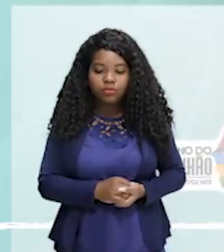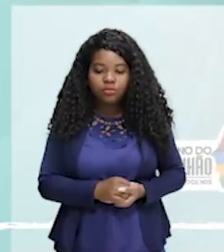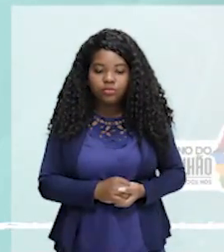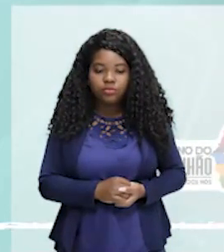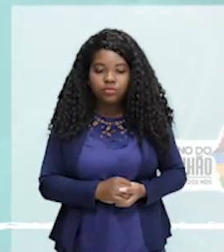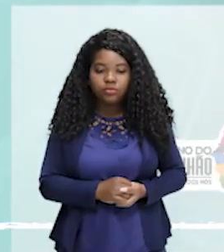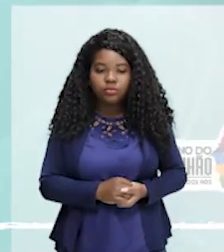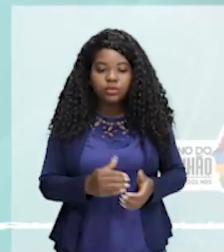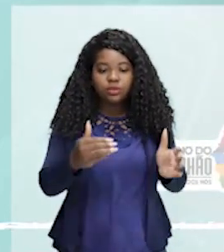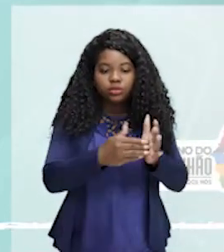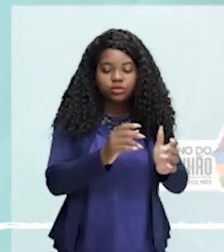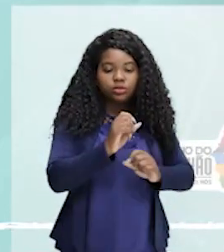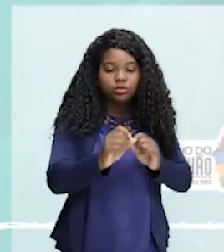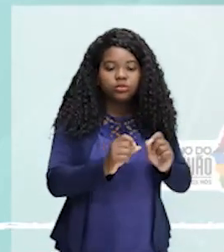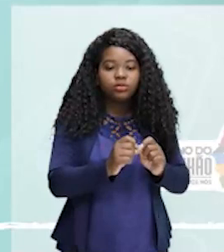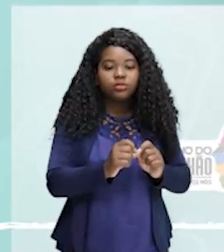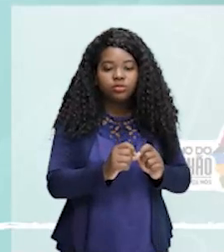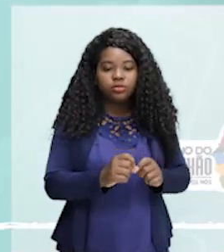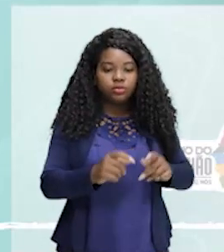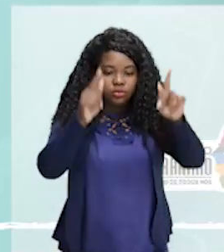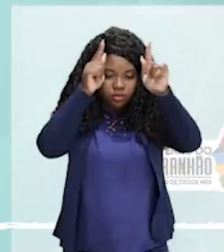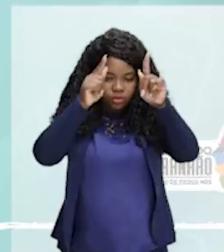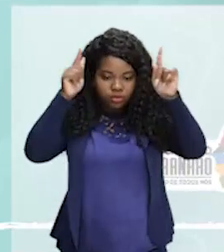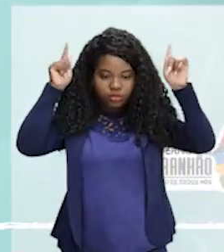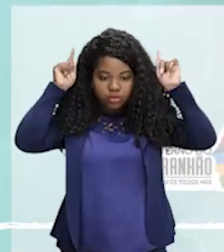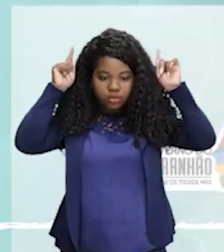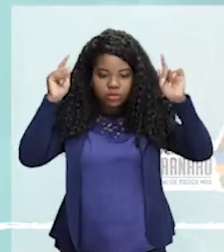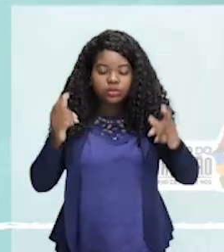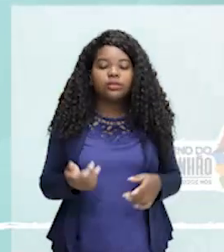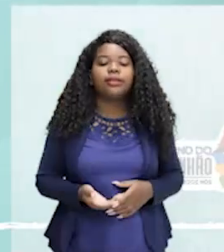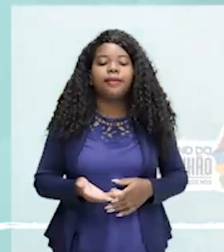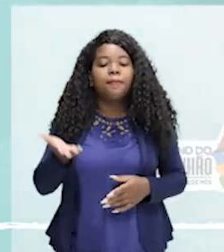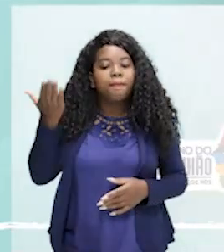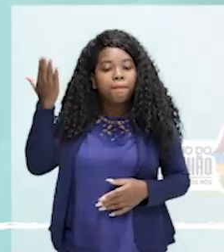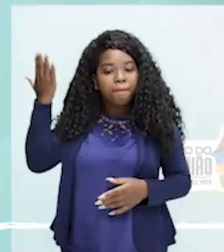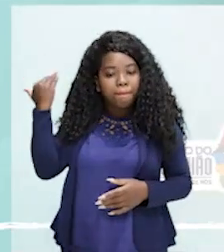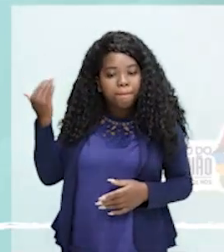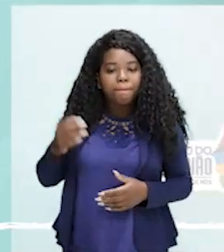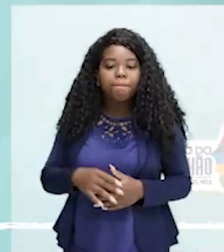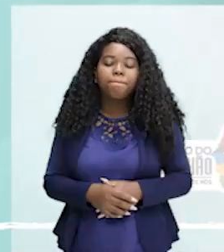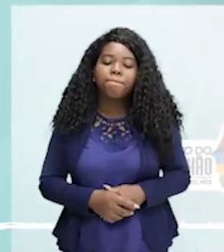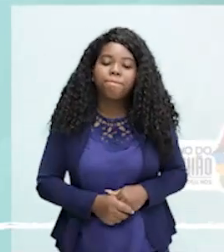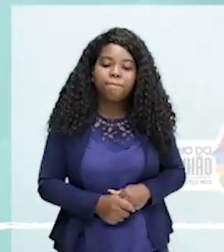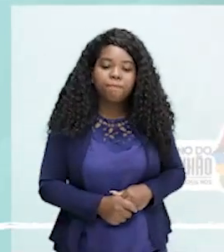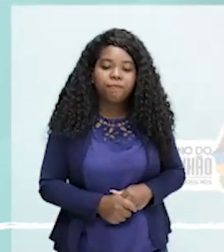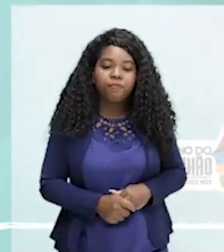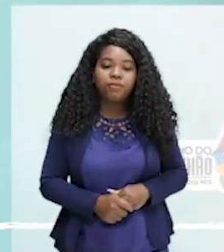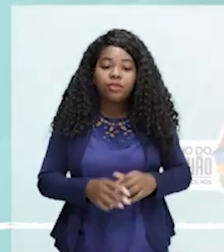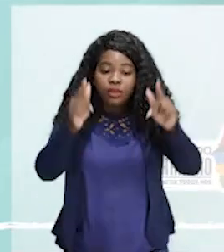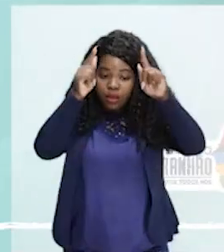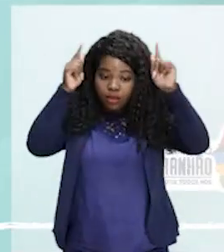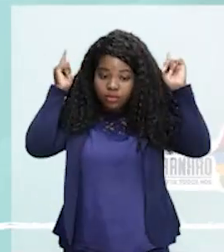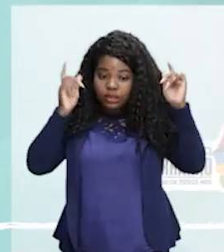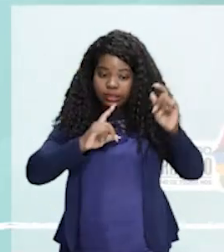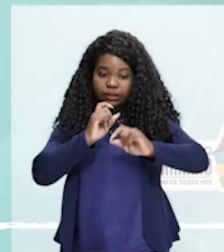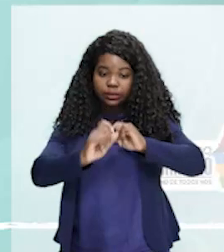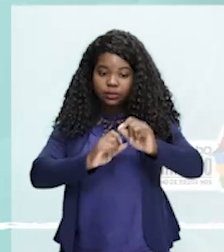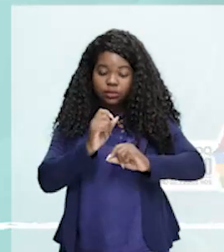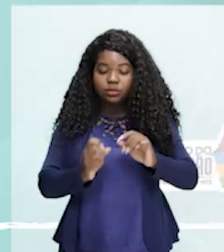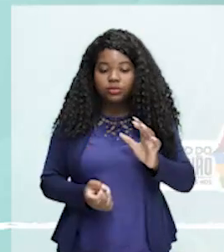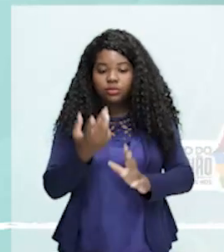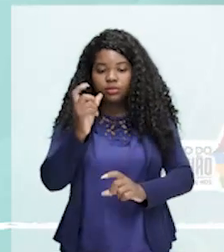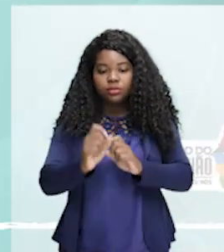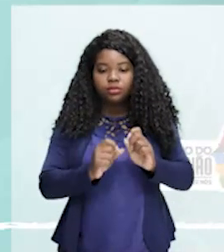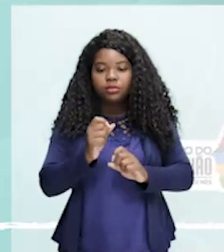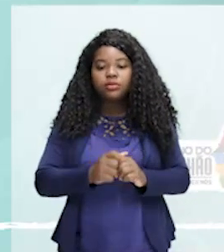do Egito, e a gente chega no berço da formatação do teatro propriamente dito, a Grécia Antiga. Na Grécia, você tem o surgimento